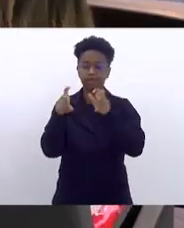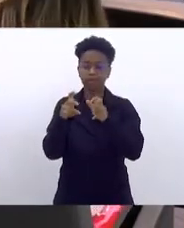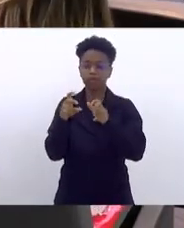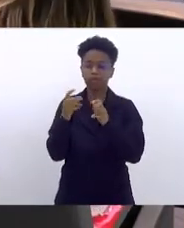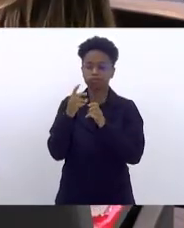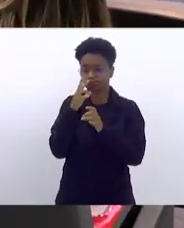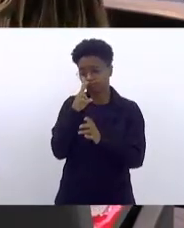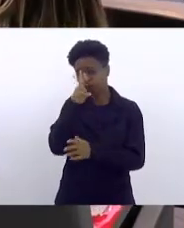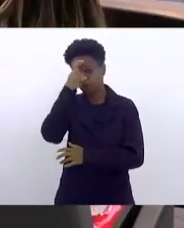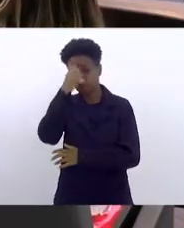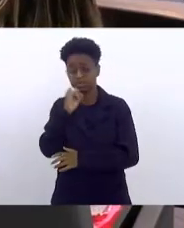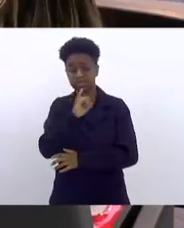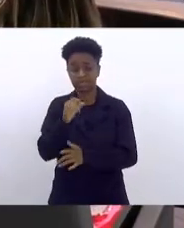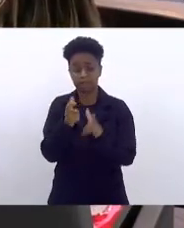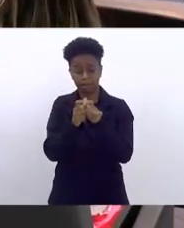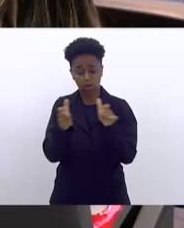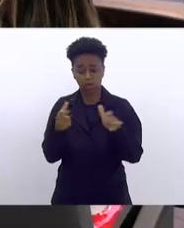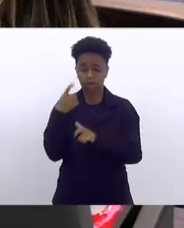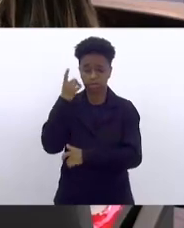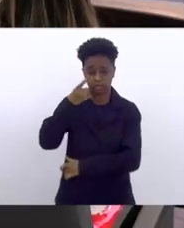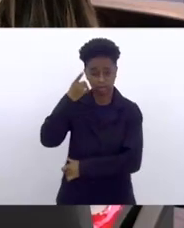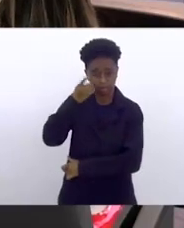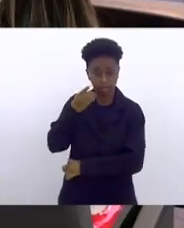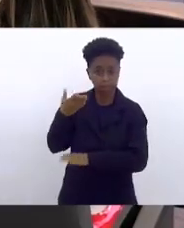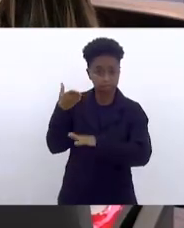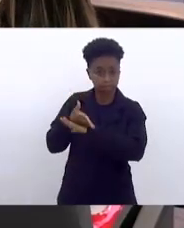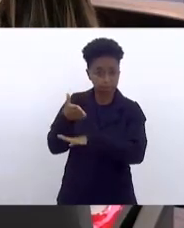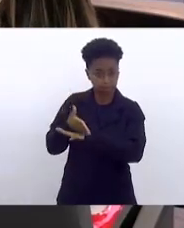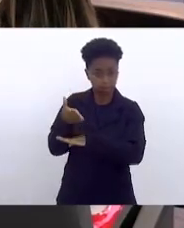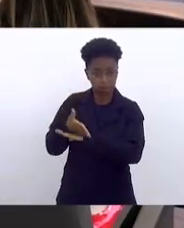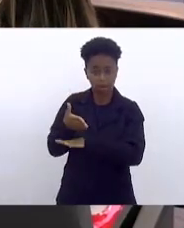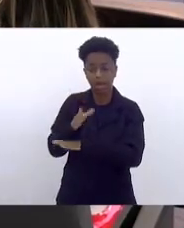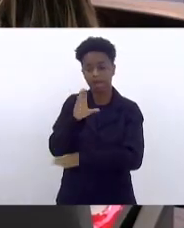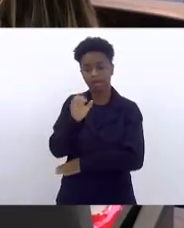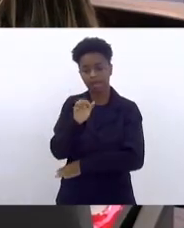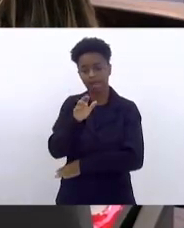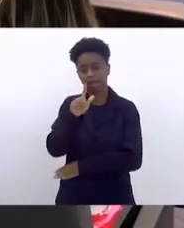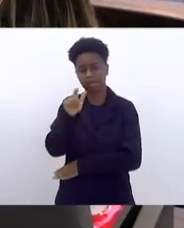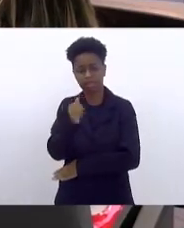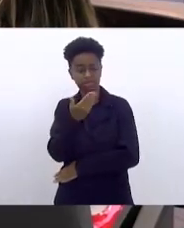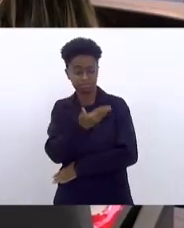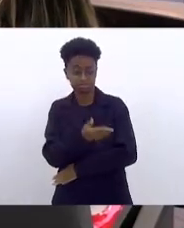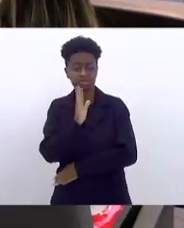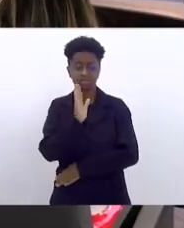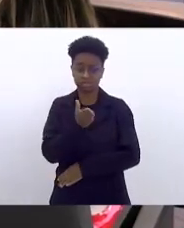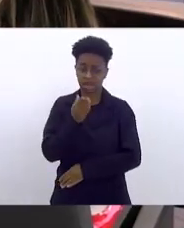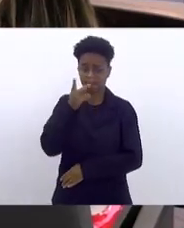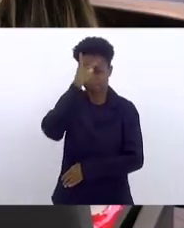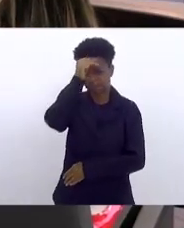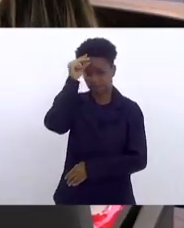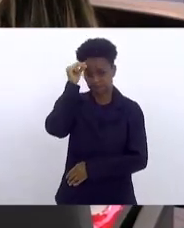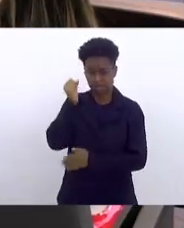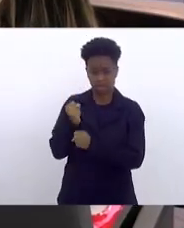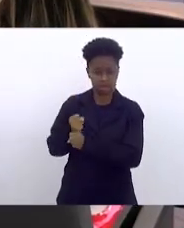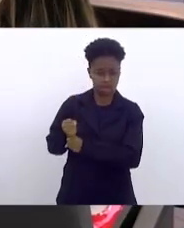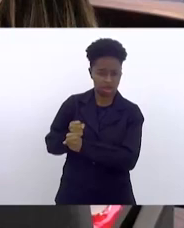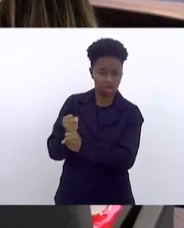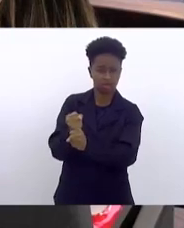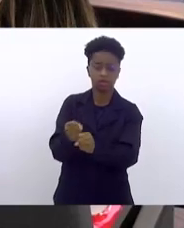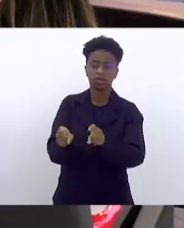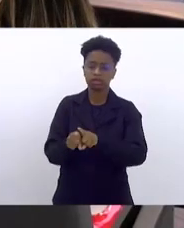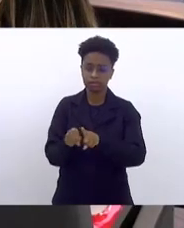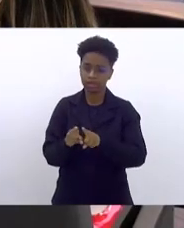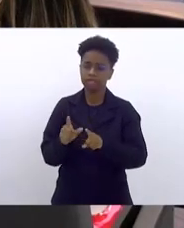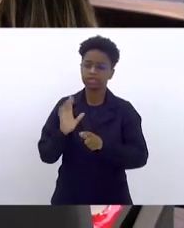maior número de parlamentares deputada Carla com a excelência que já foi prefeita por vários anos já esteve no